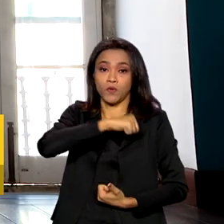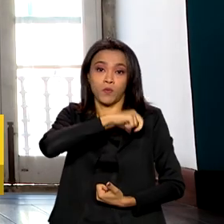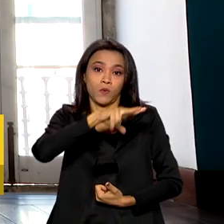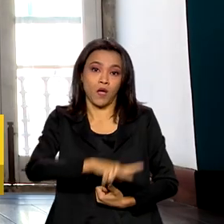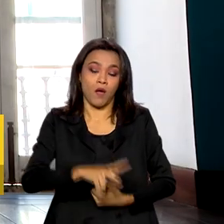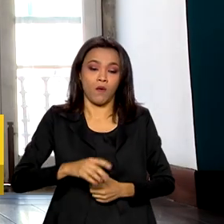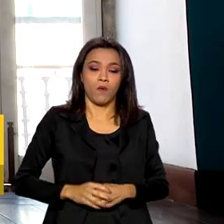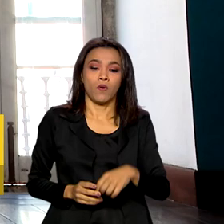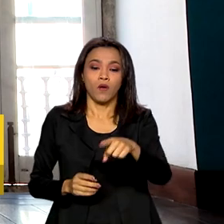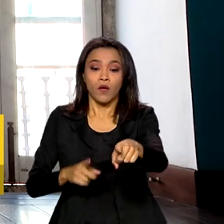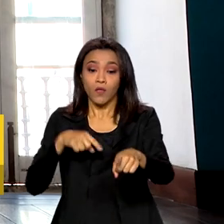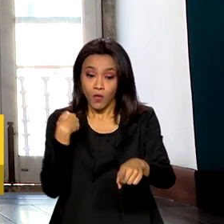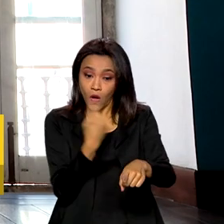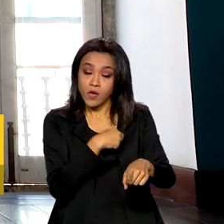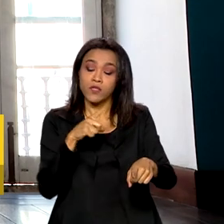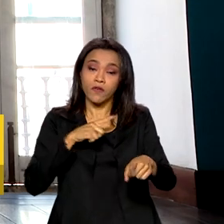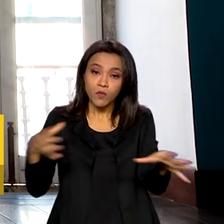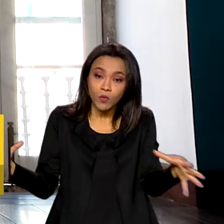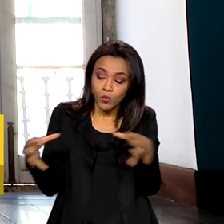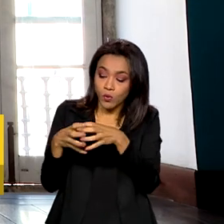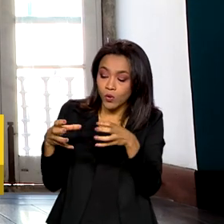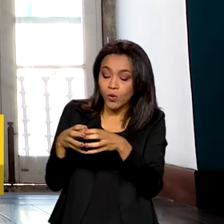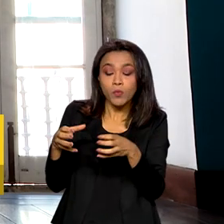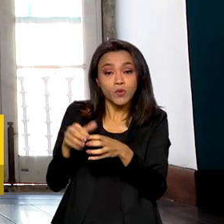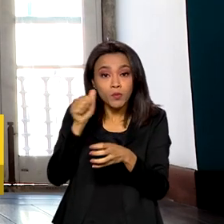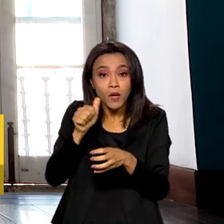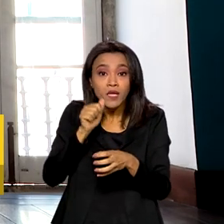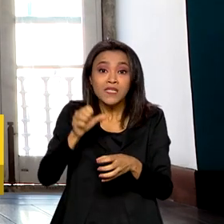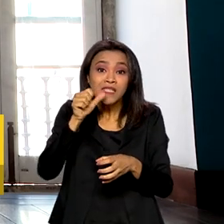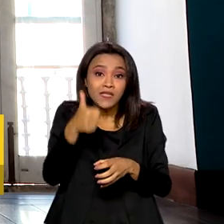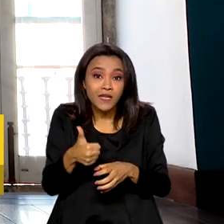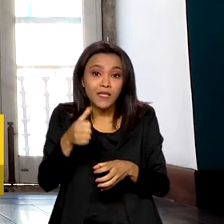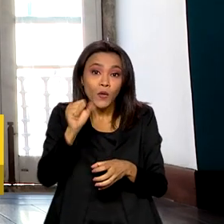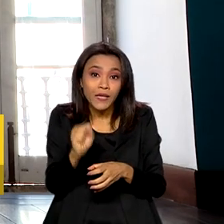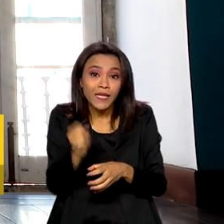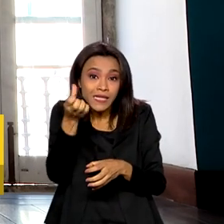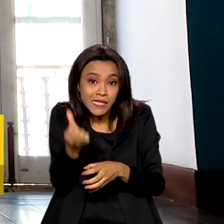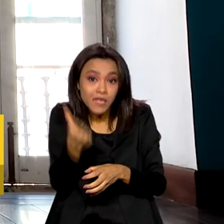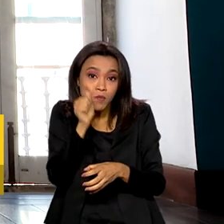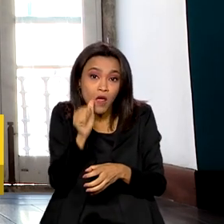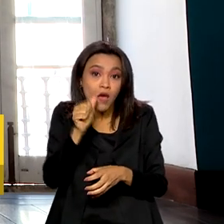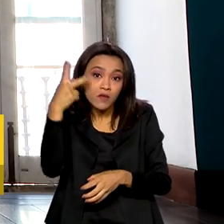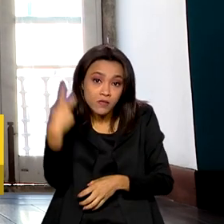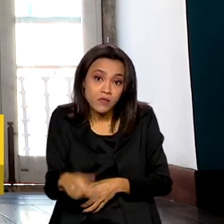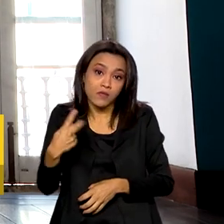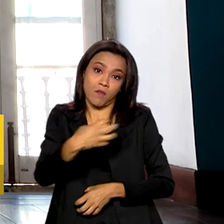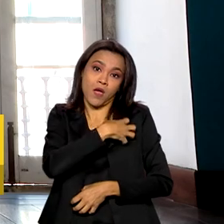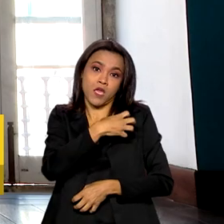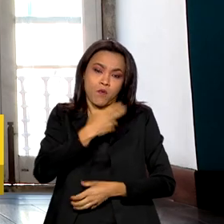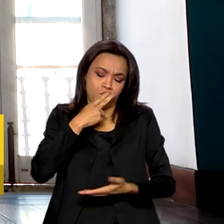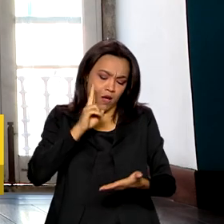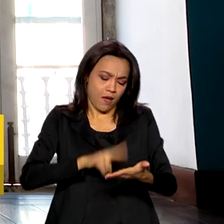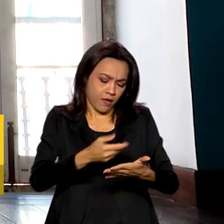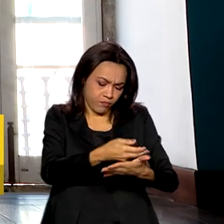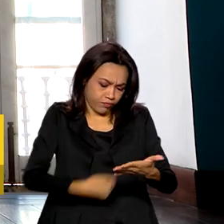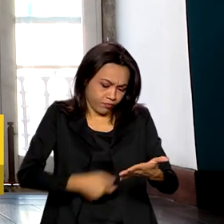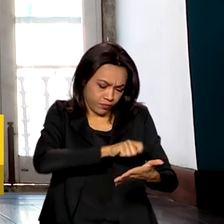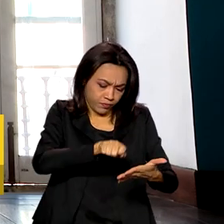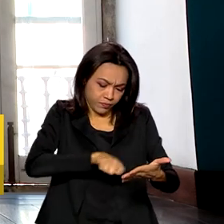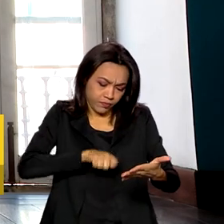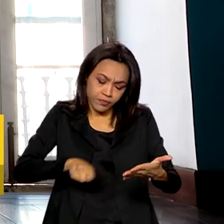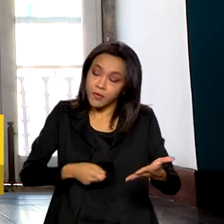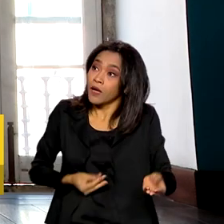um grupo enorme de mulheres, 186 baianas, que mandam uma carta para Leopoldina agradecendo